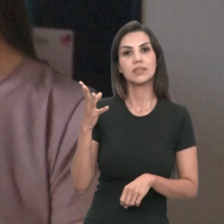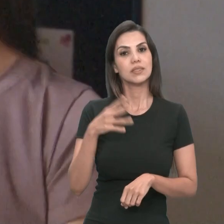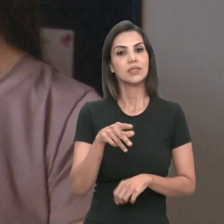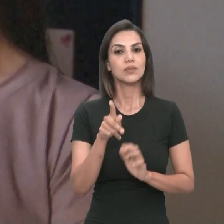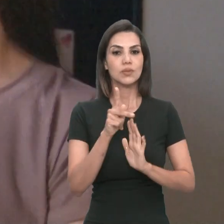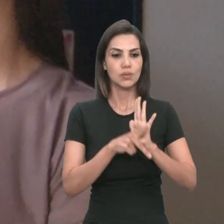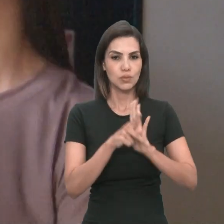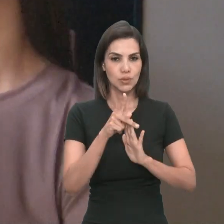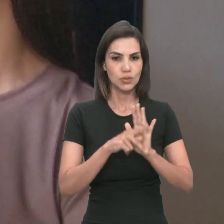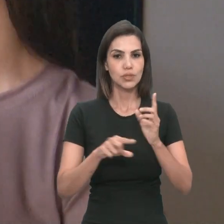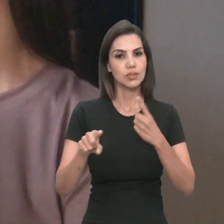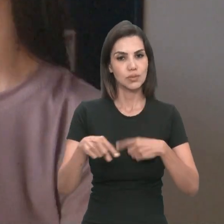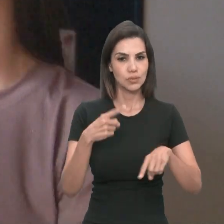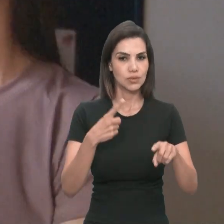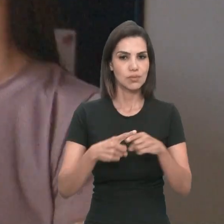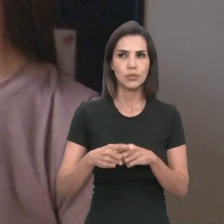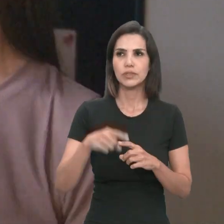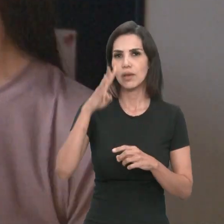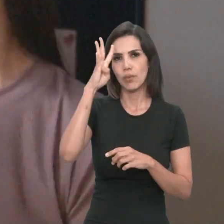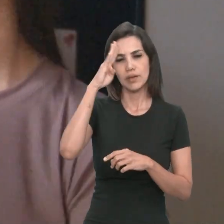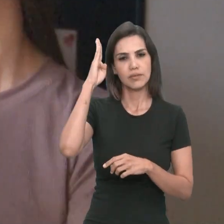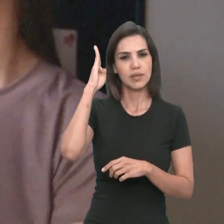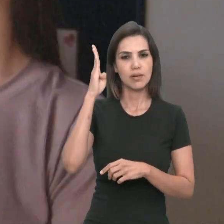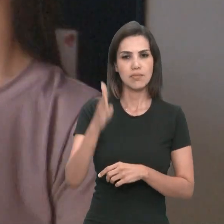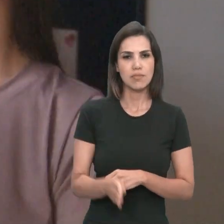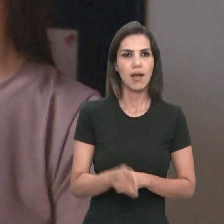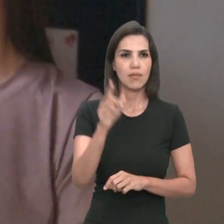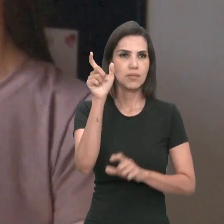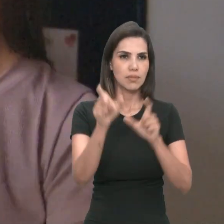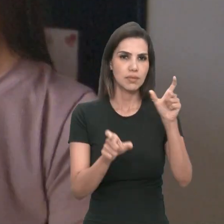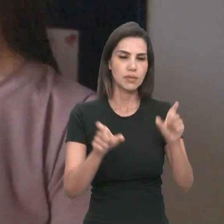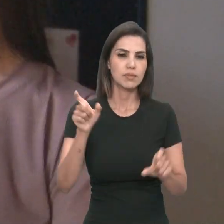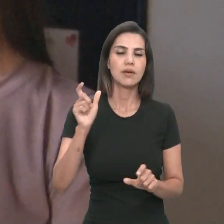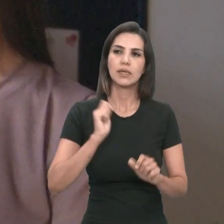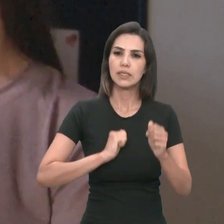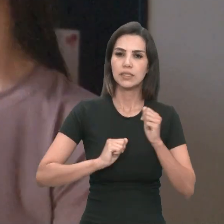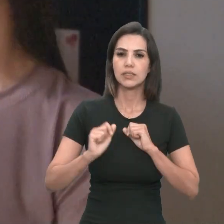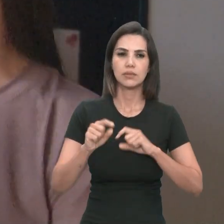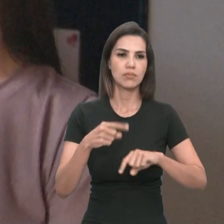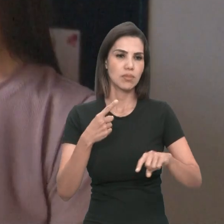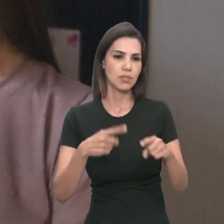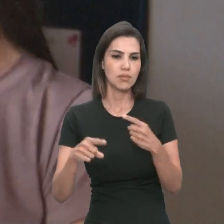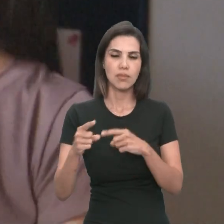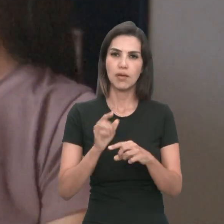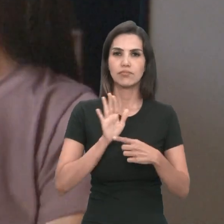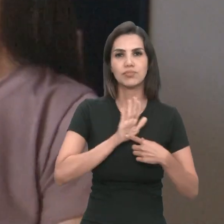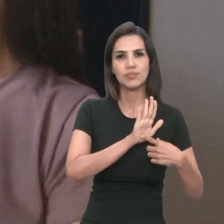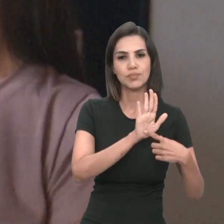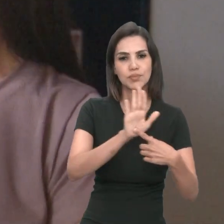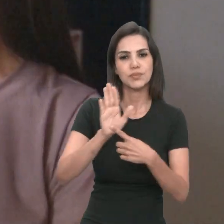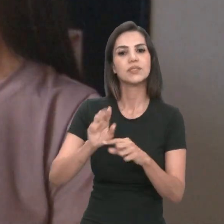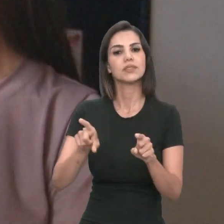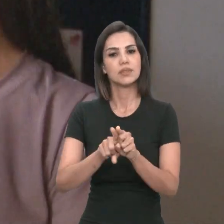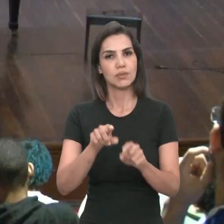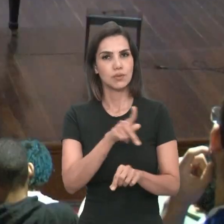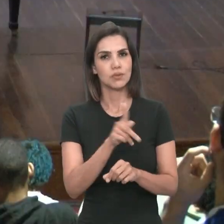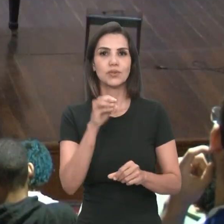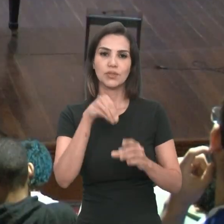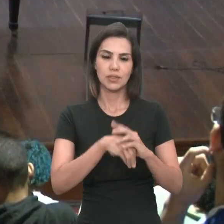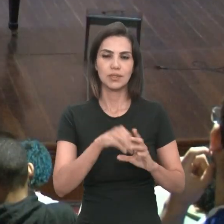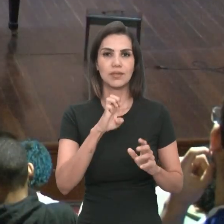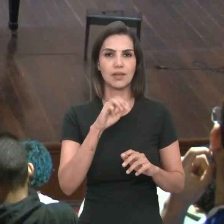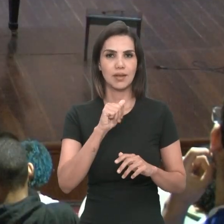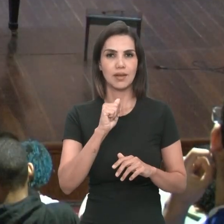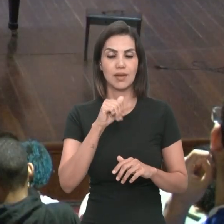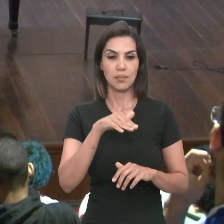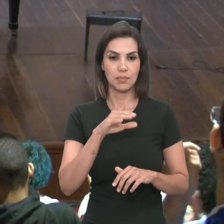que é toda quarta-feira, vários instrumentistas, cantores, vêm direto para cantar, apresentar para a gente, inclusive professores da EMAC.